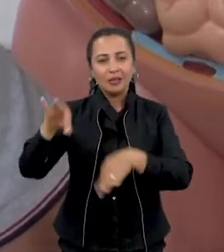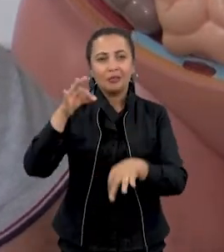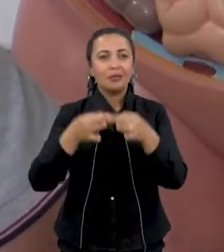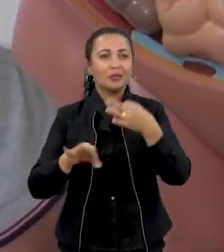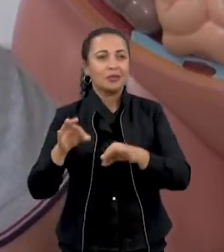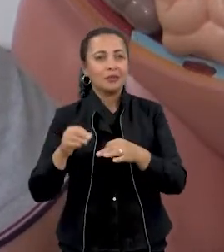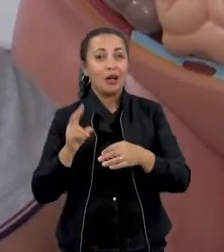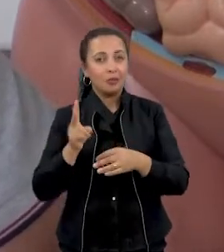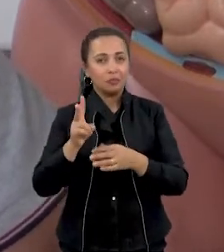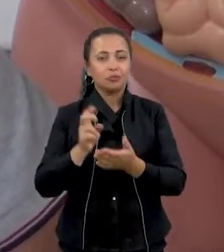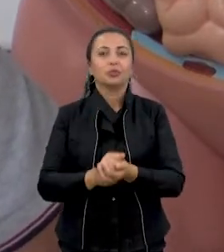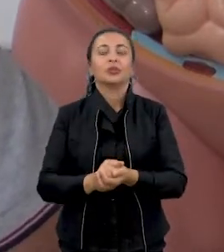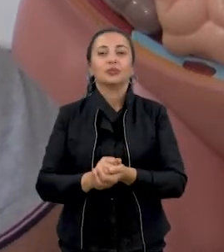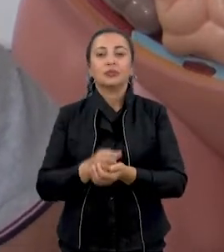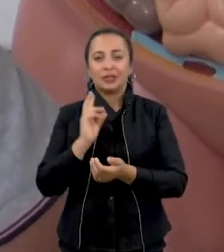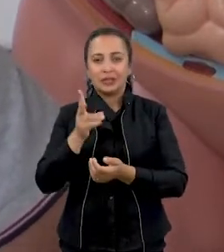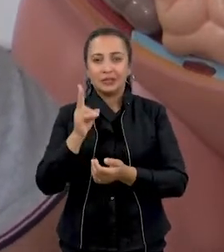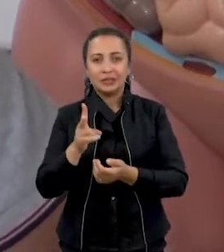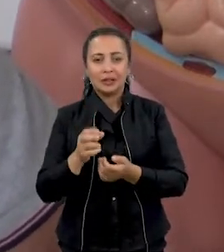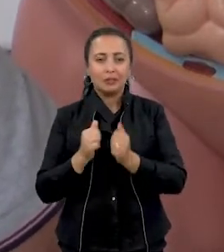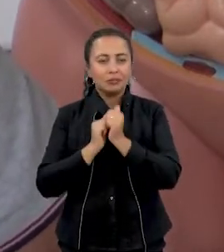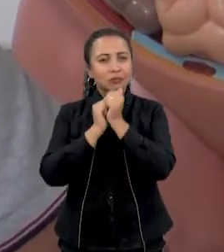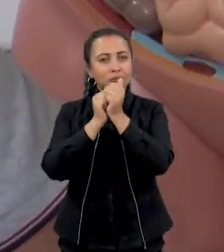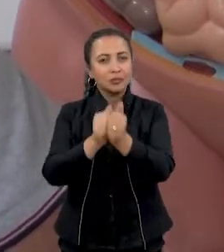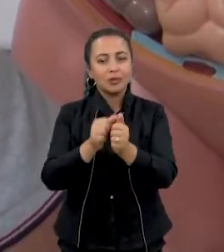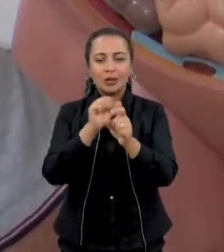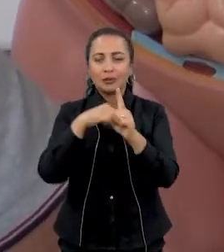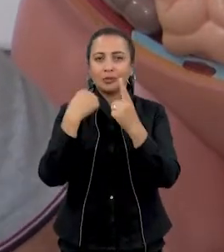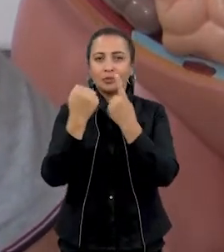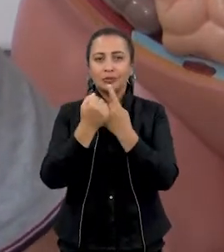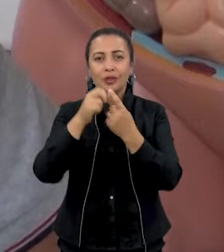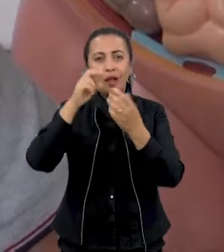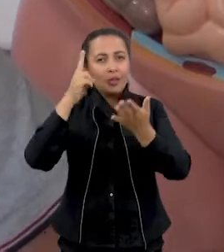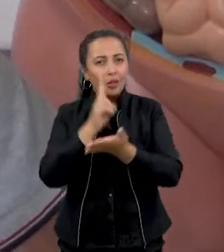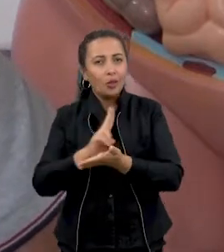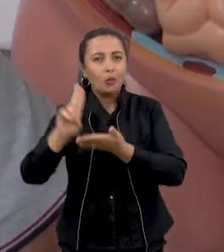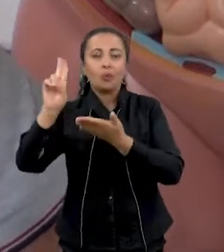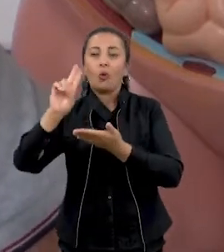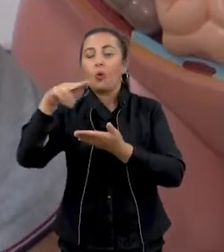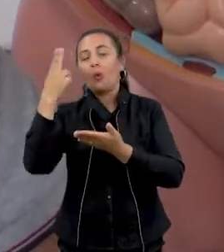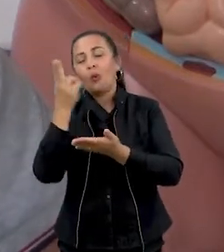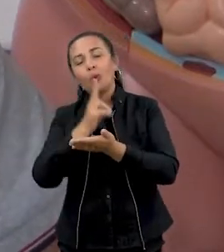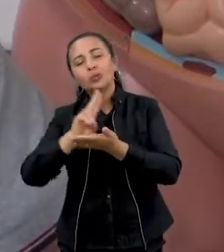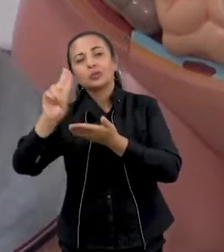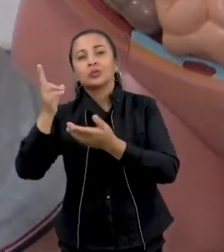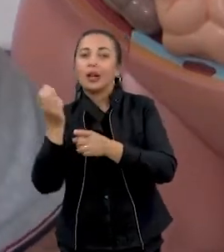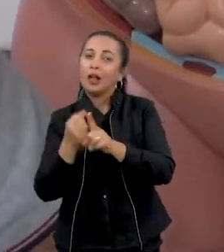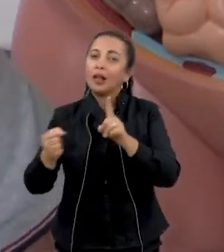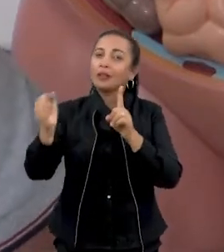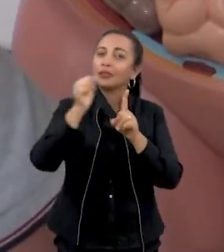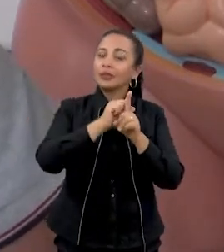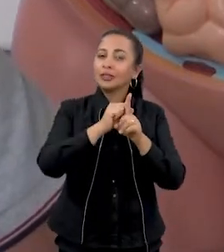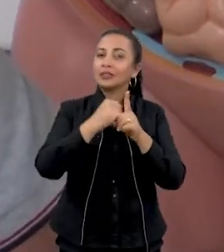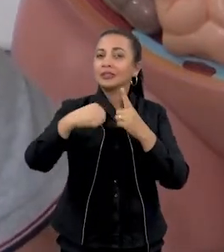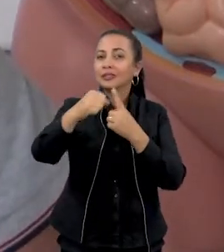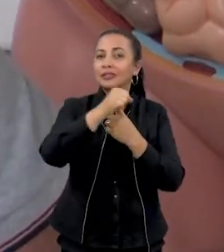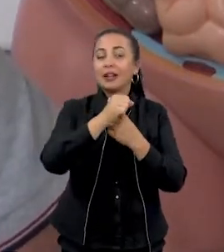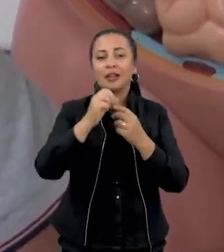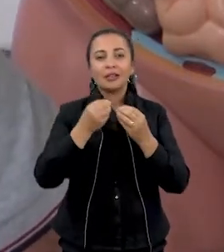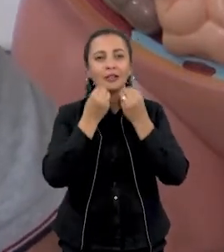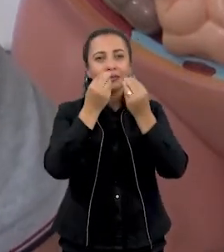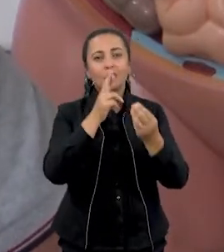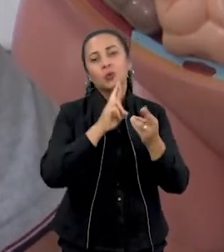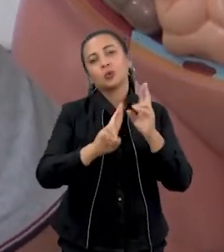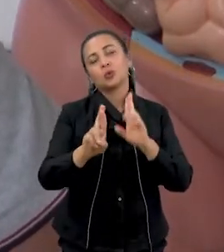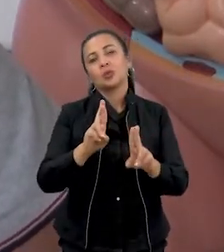no laboratório, vai ser mantida, que é sempre aproximar a sociedade da universidade ou a universidade da sociedade e, de alguma forma, dar